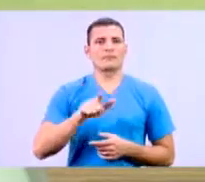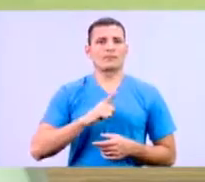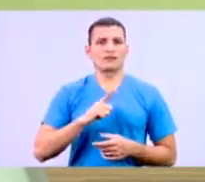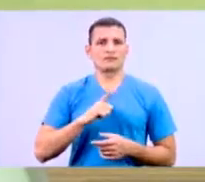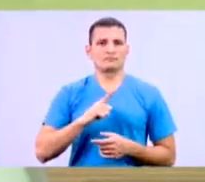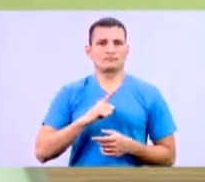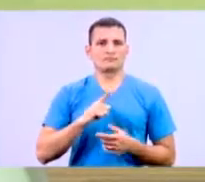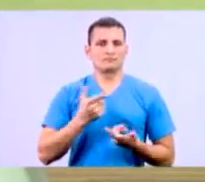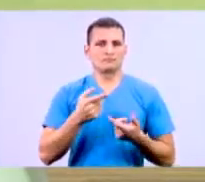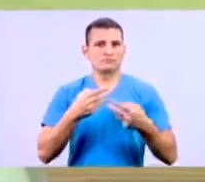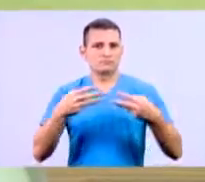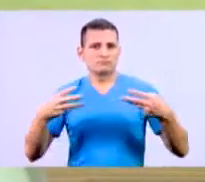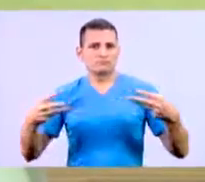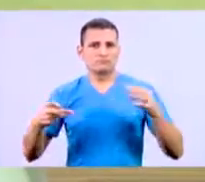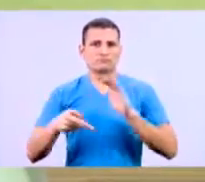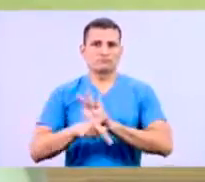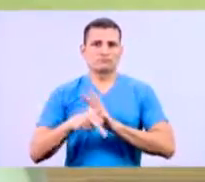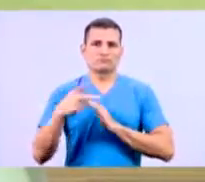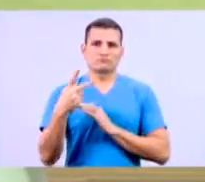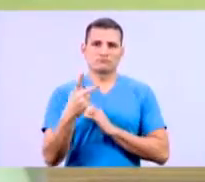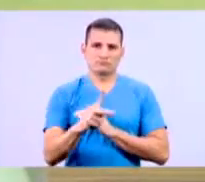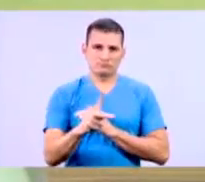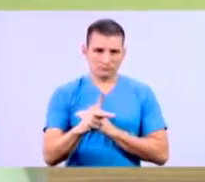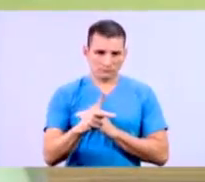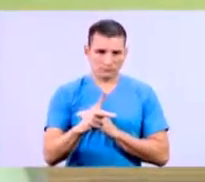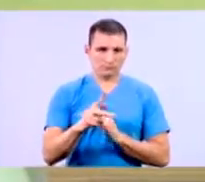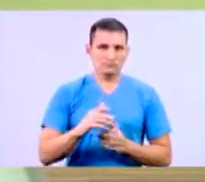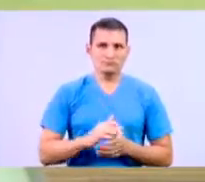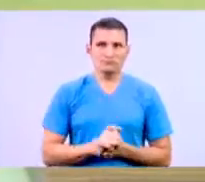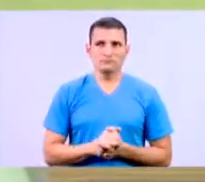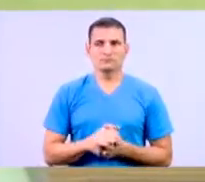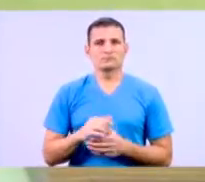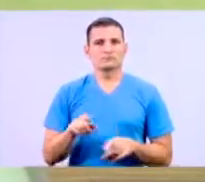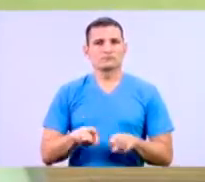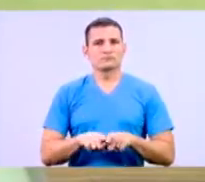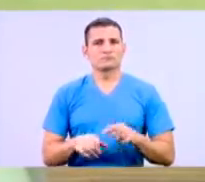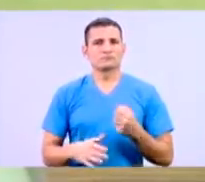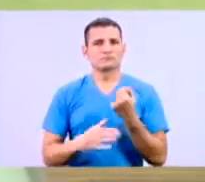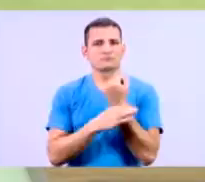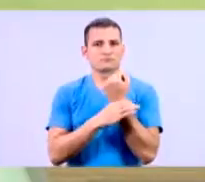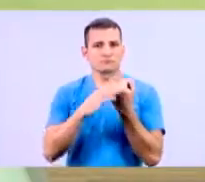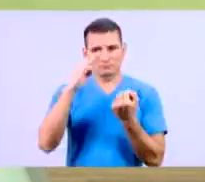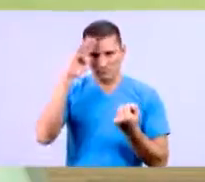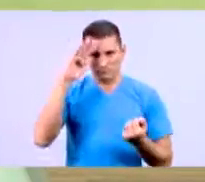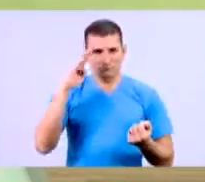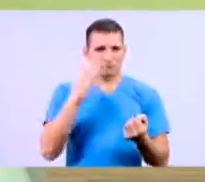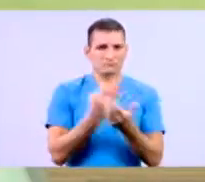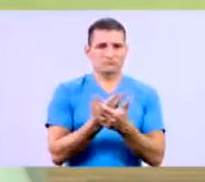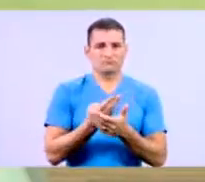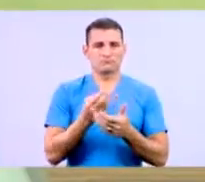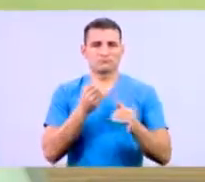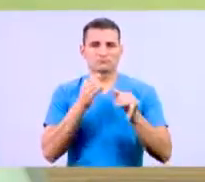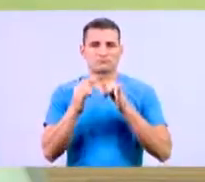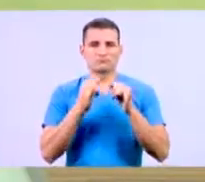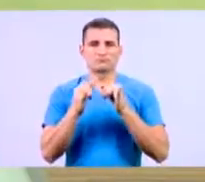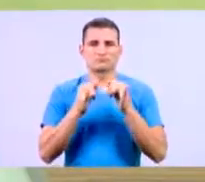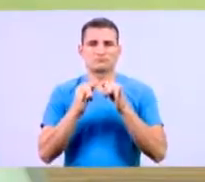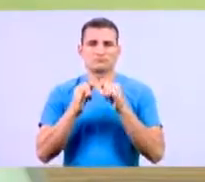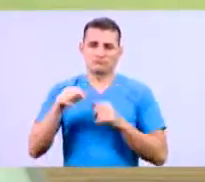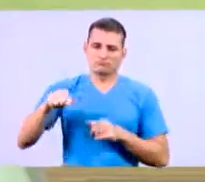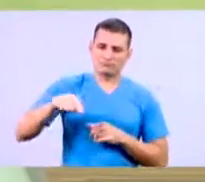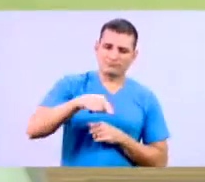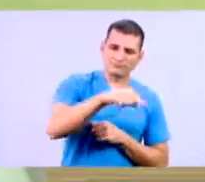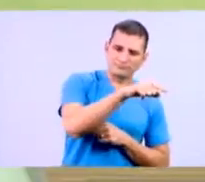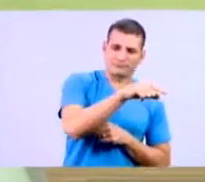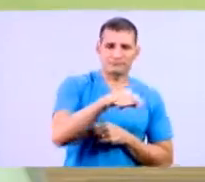uma estrutura independente e assim permitir garantir a confiança das informações que trafegam